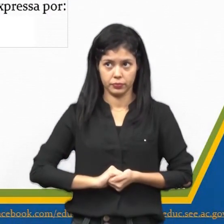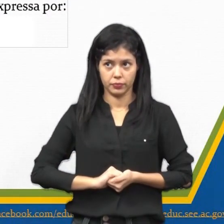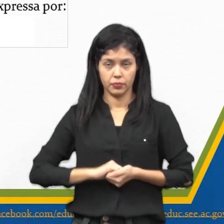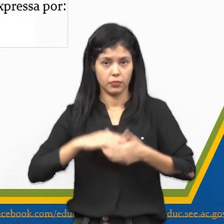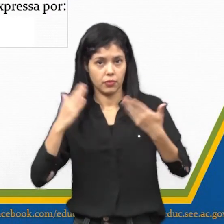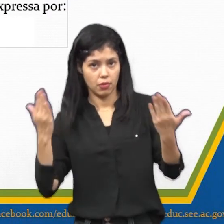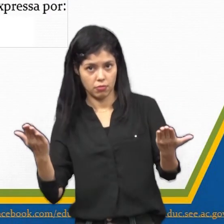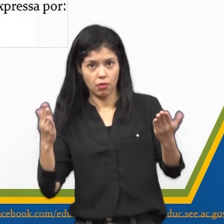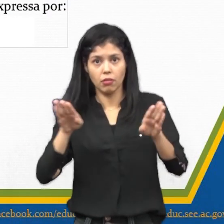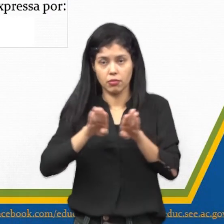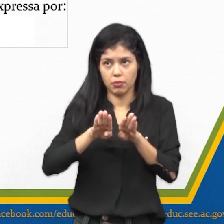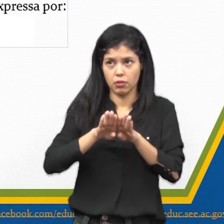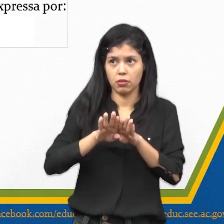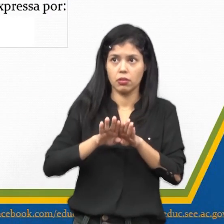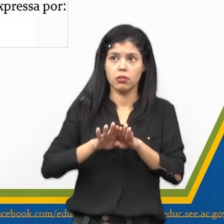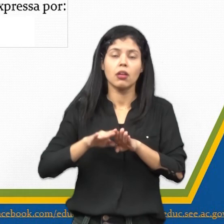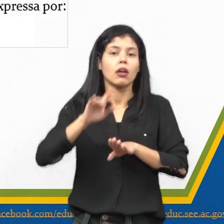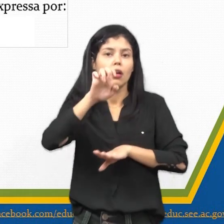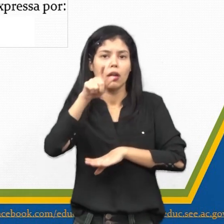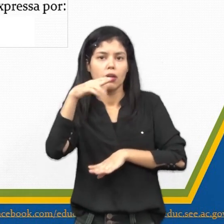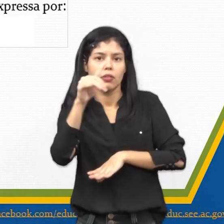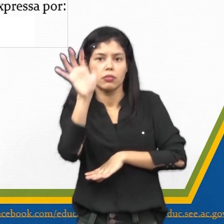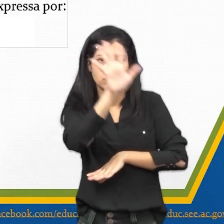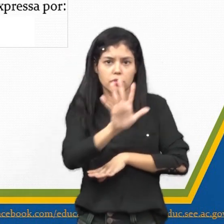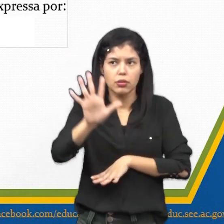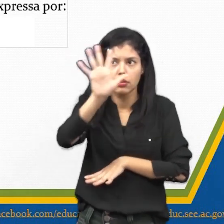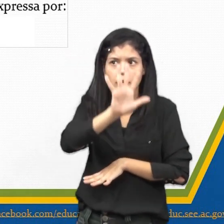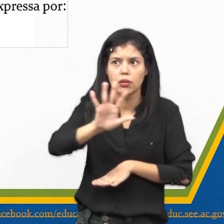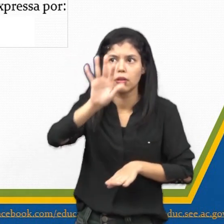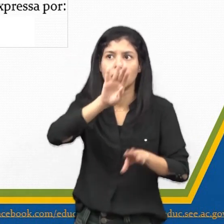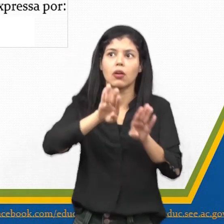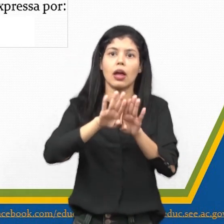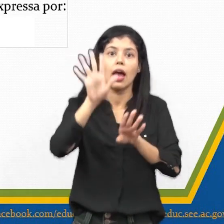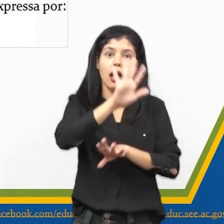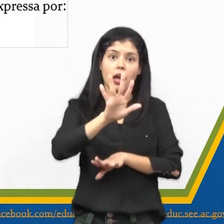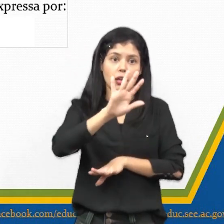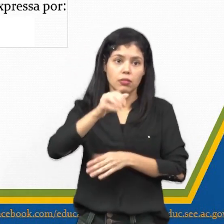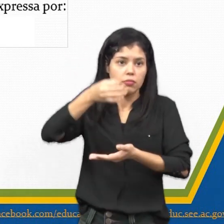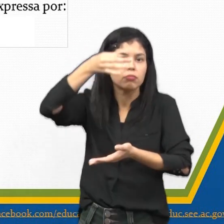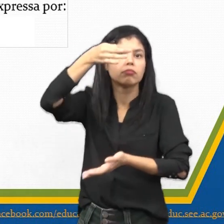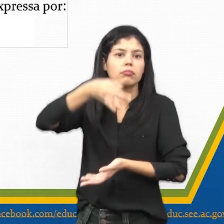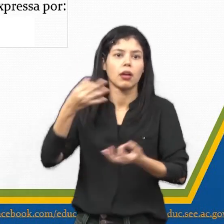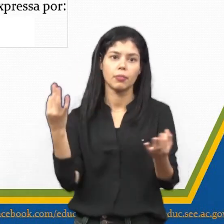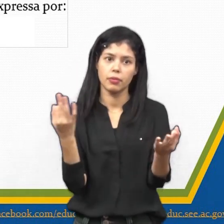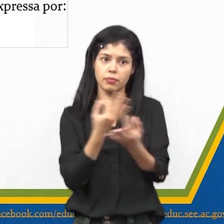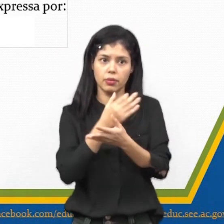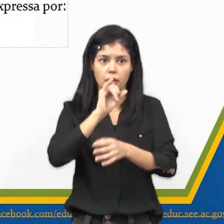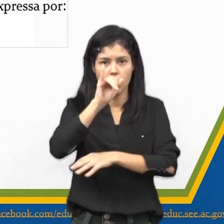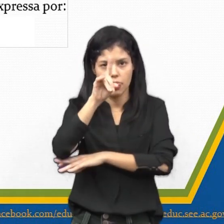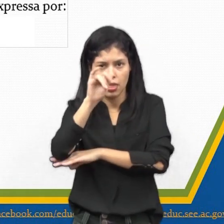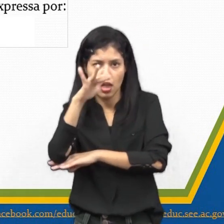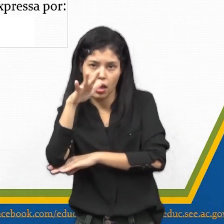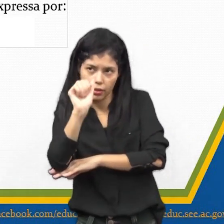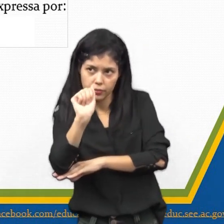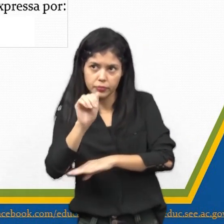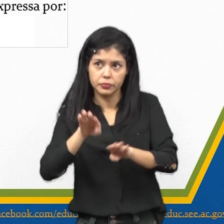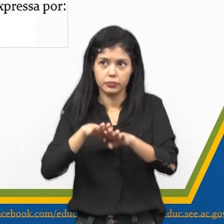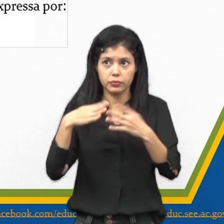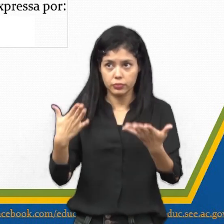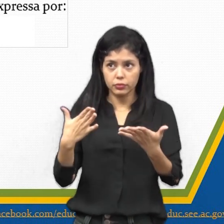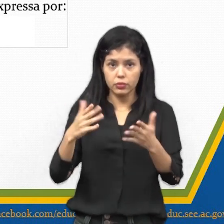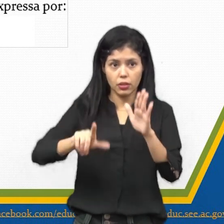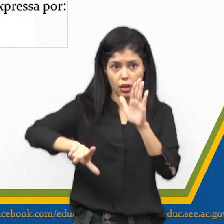Além da equação geral dos gases, nós temos também a equação geral dos gases ideais. Veja, a lei dos